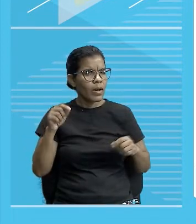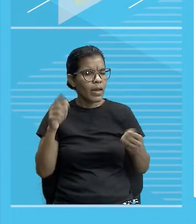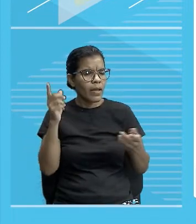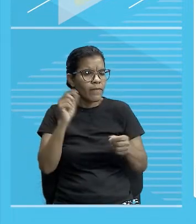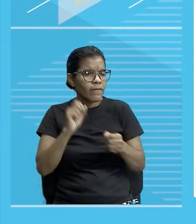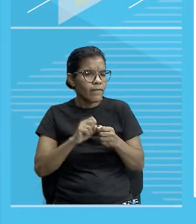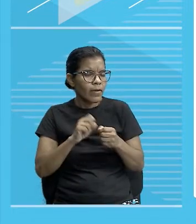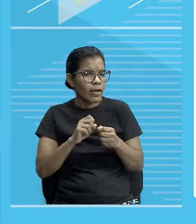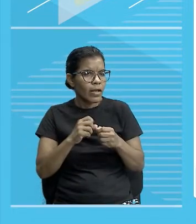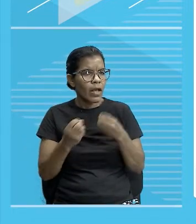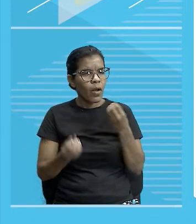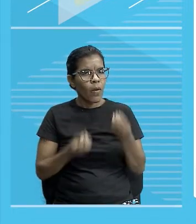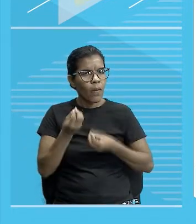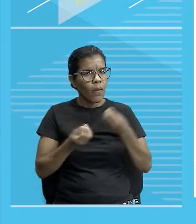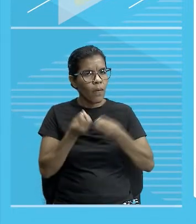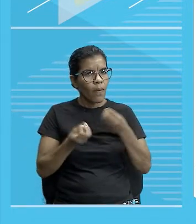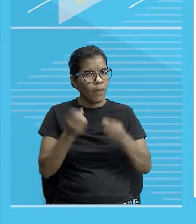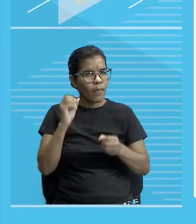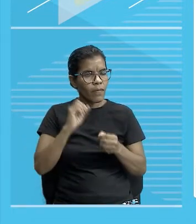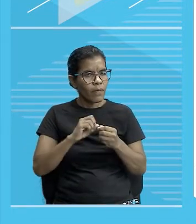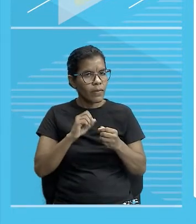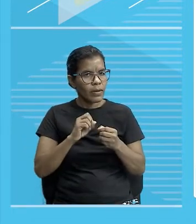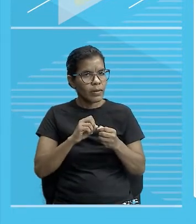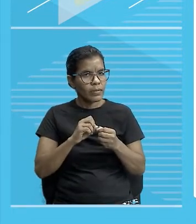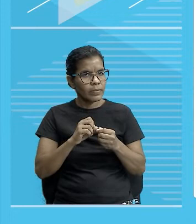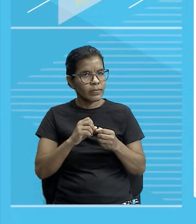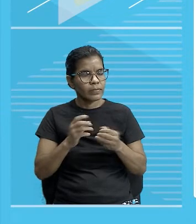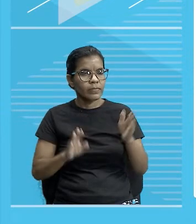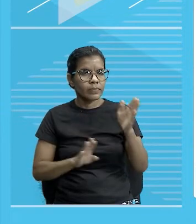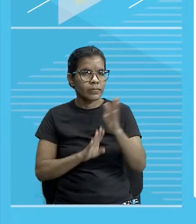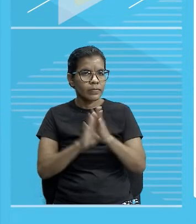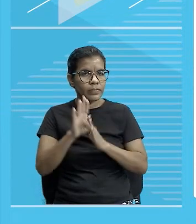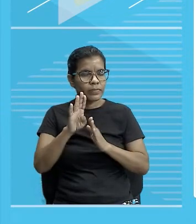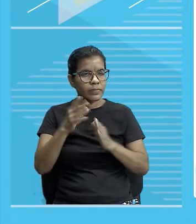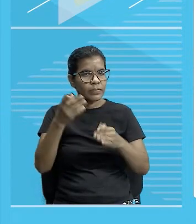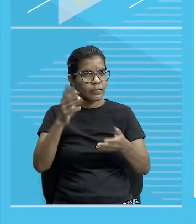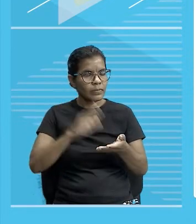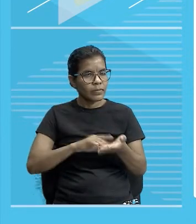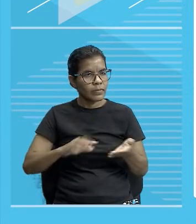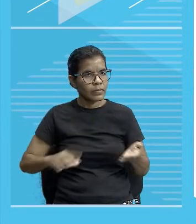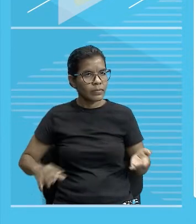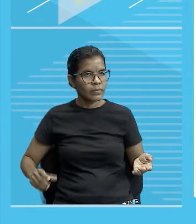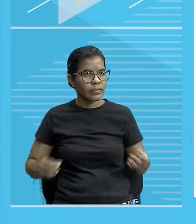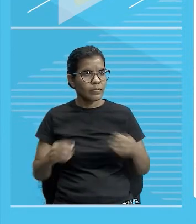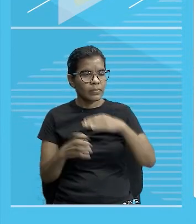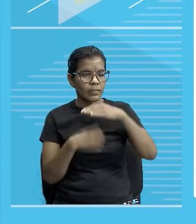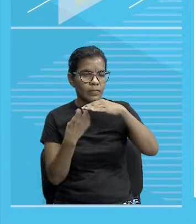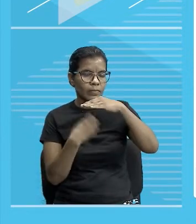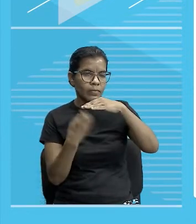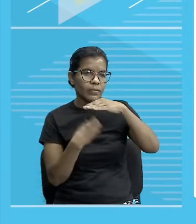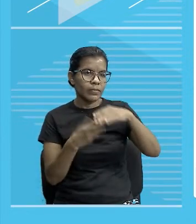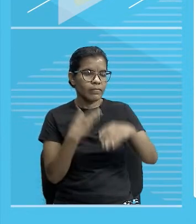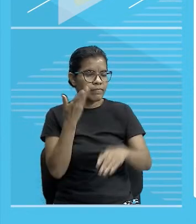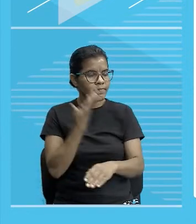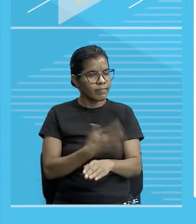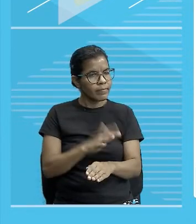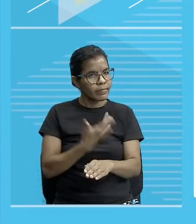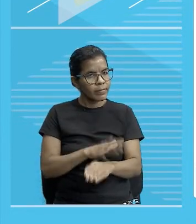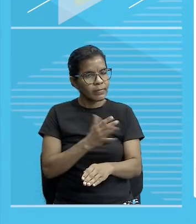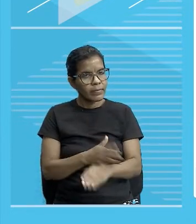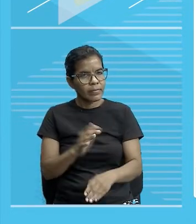e como fazer no nível em que as tarefas operações das empresas são executadas